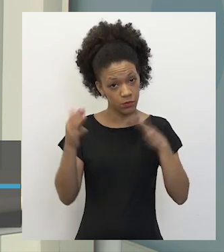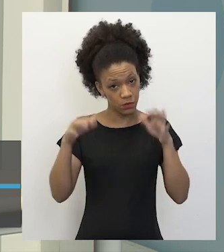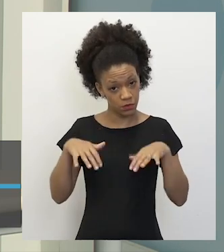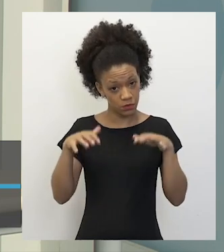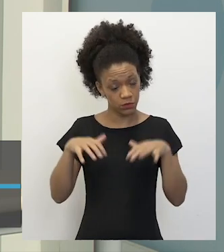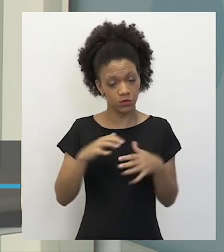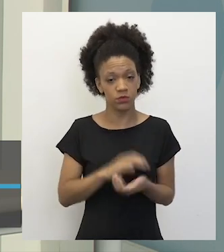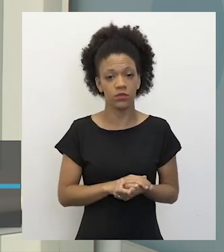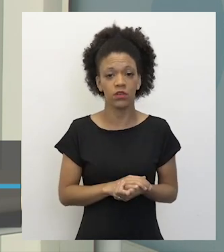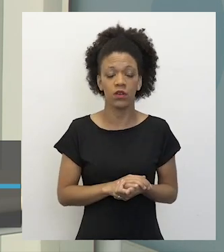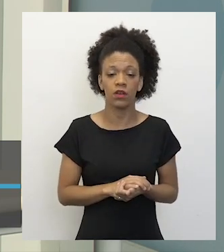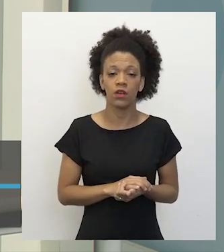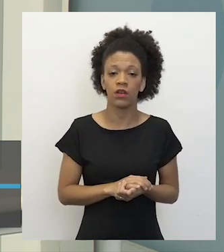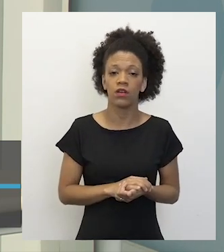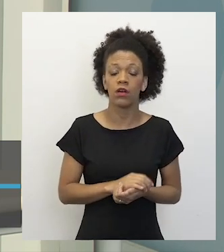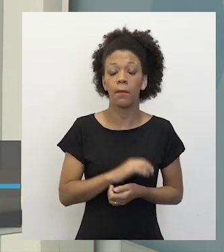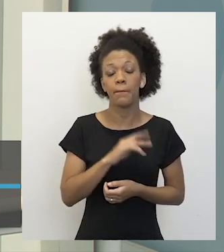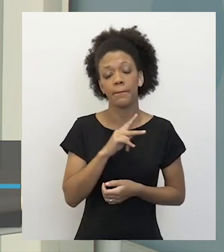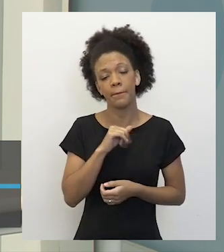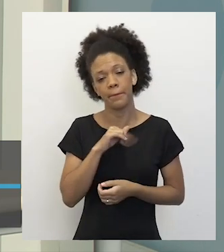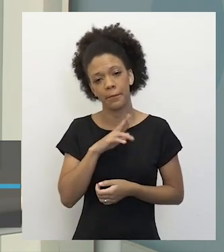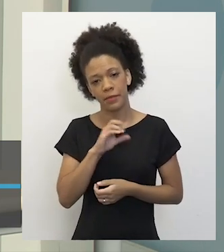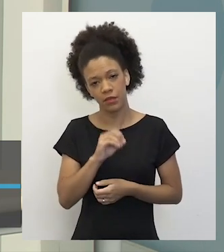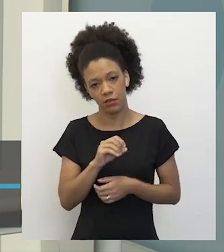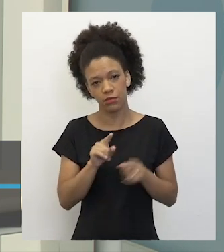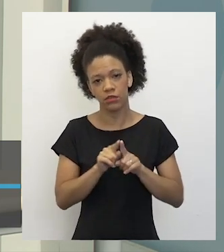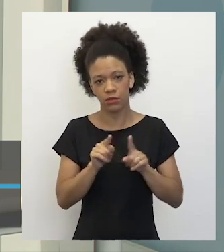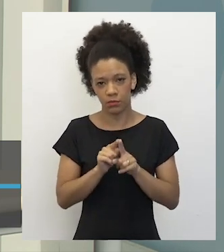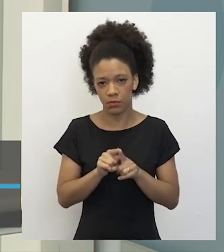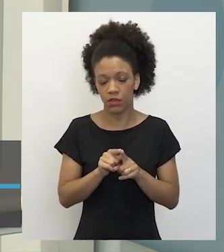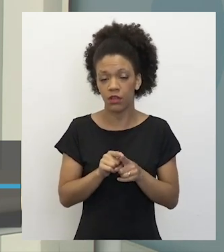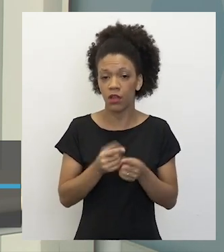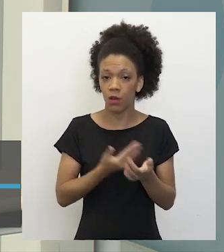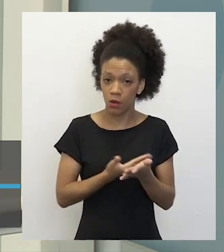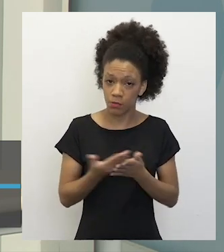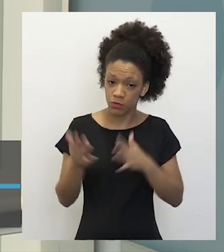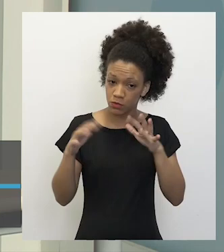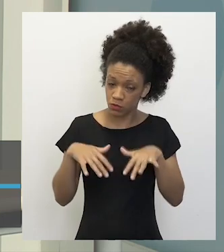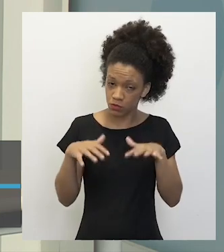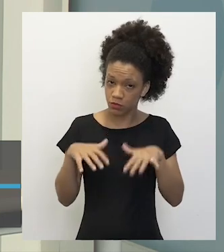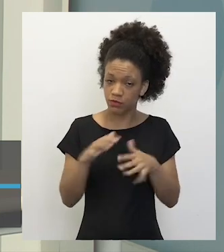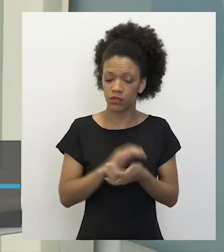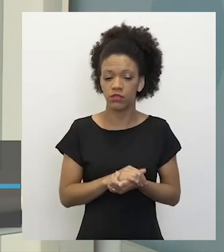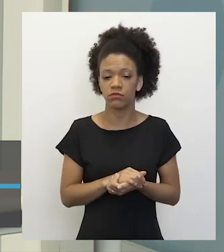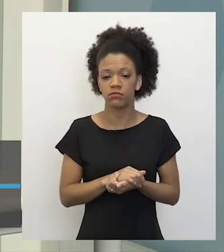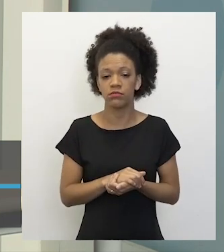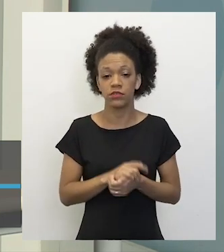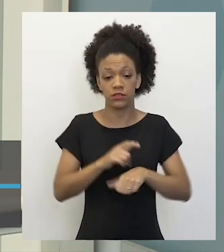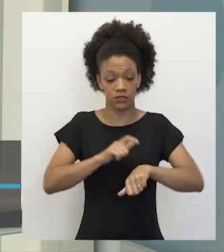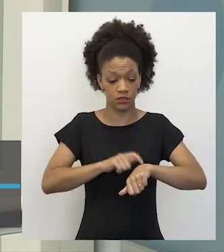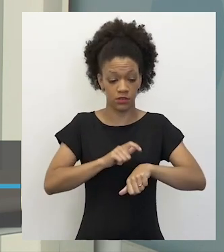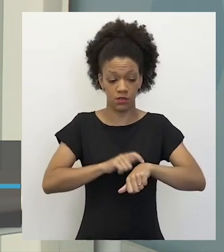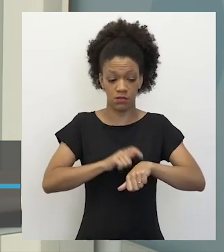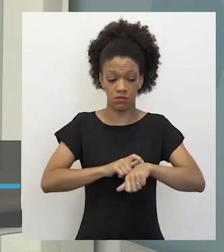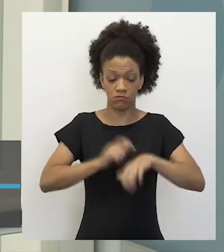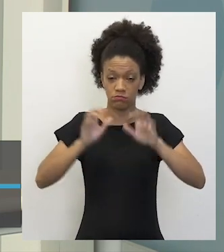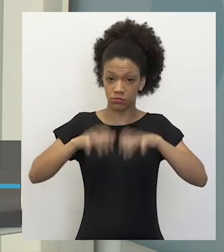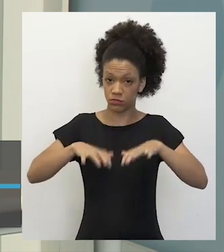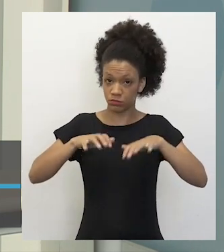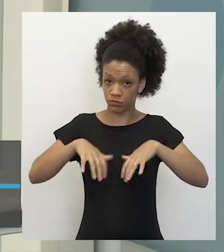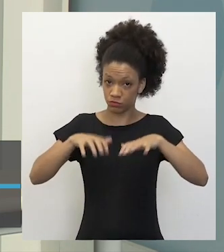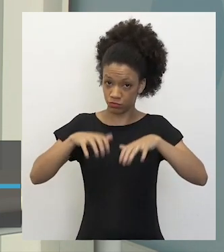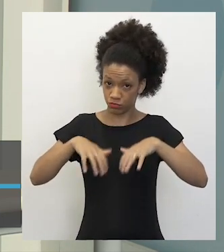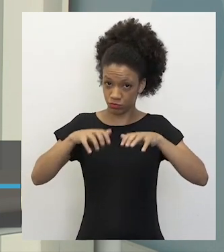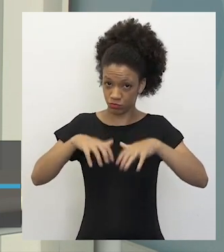Pedro Henrique, ou quando começou a chover. O Gabriel colocou na hora que a chuva começou. Então, eles